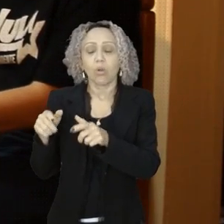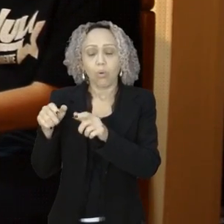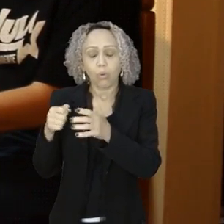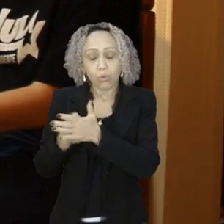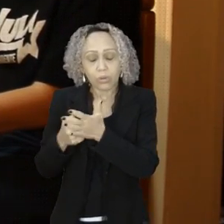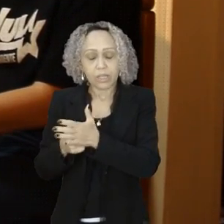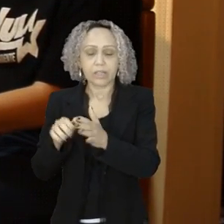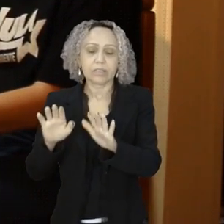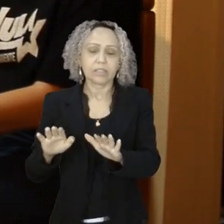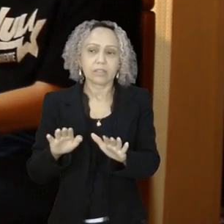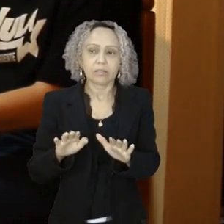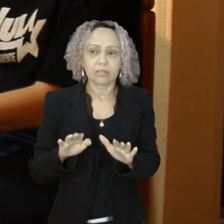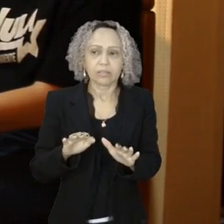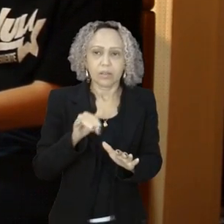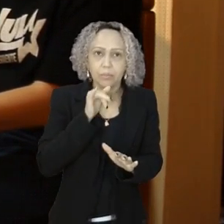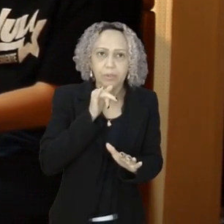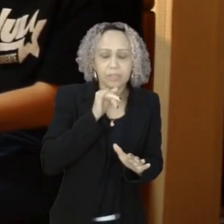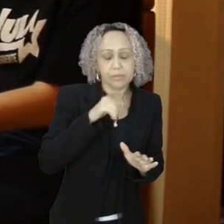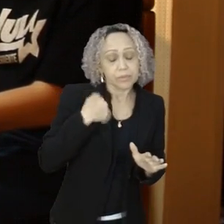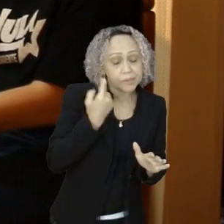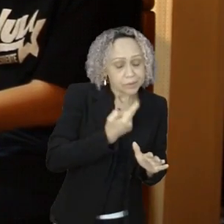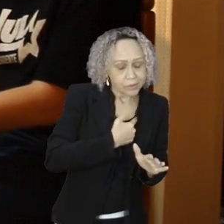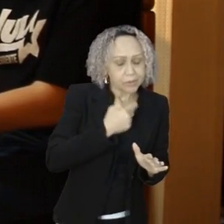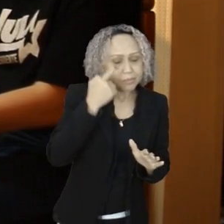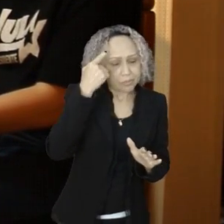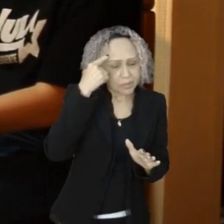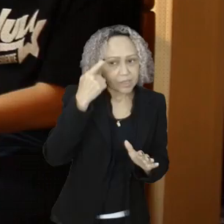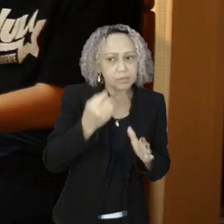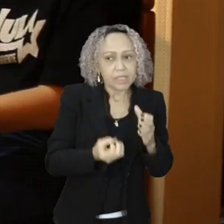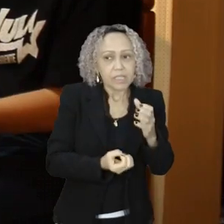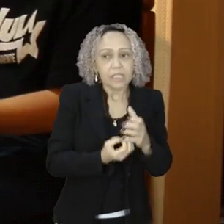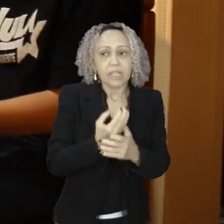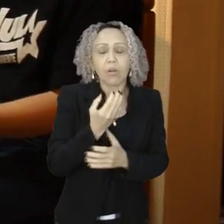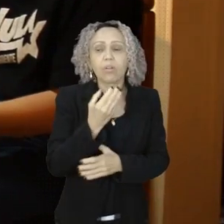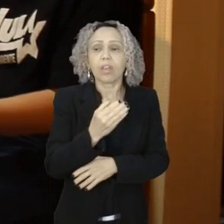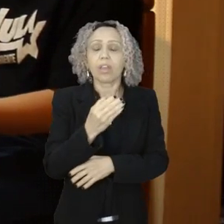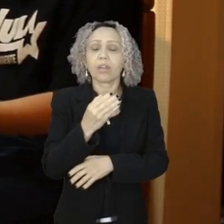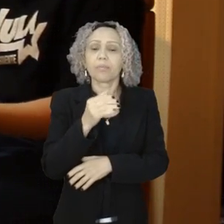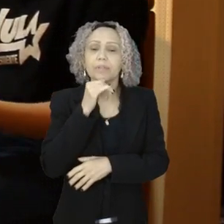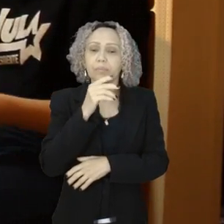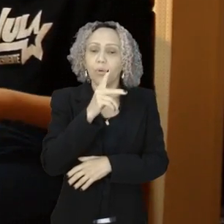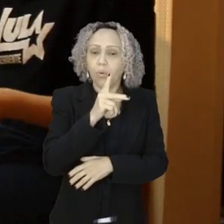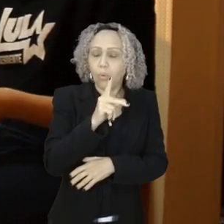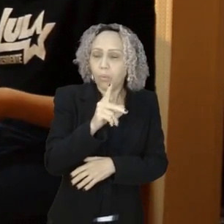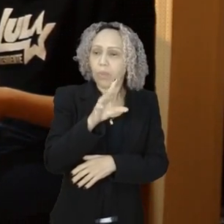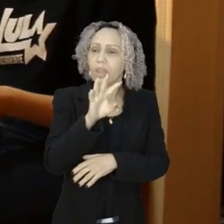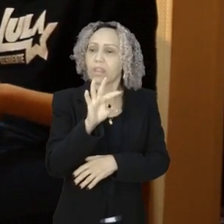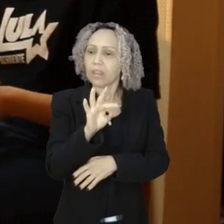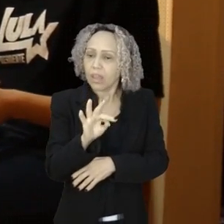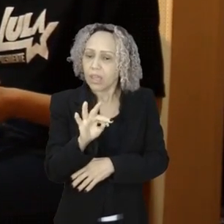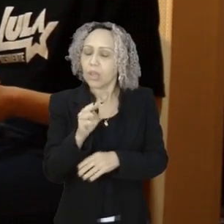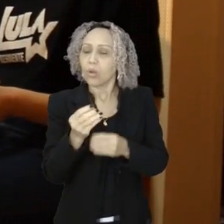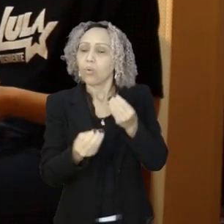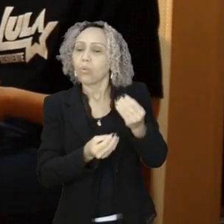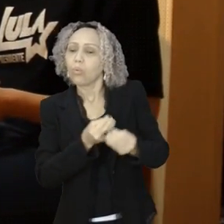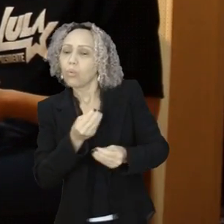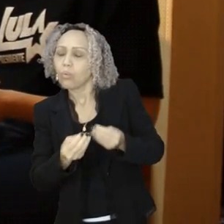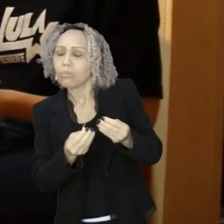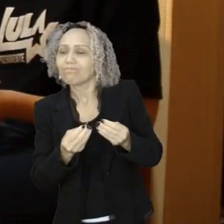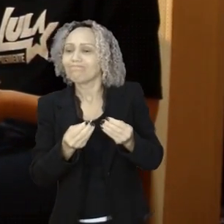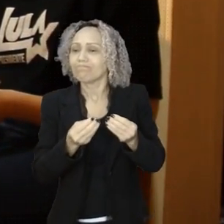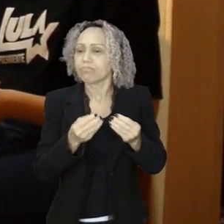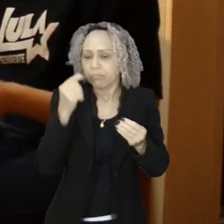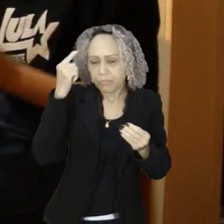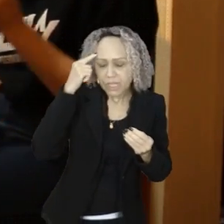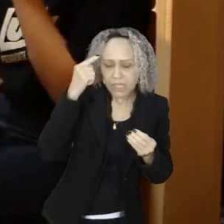eram construídas dentro daquele regime, daquele Estado que não nos representava, mas era ele que estabelecia as regras. Não é?